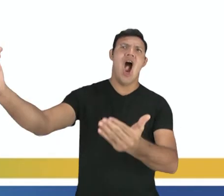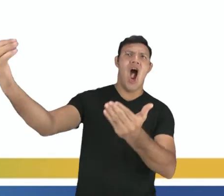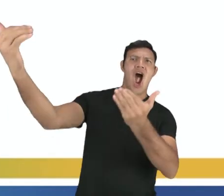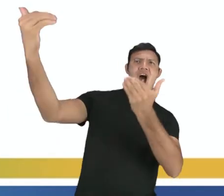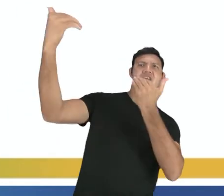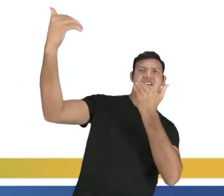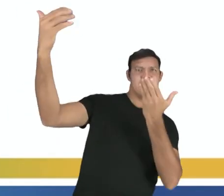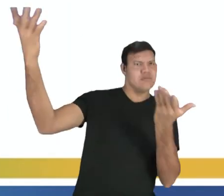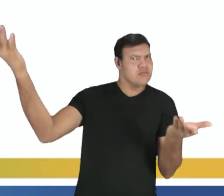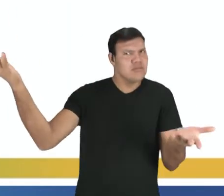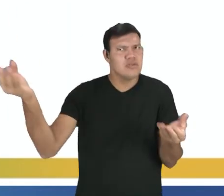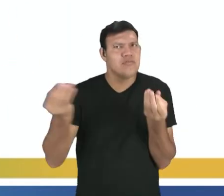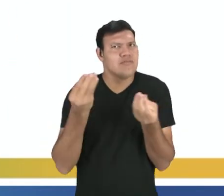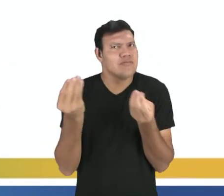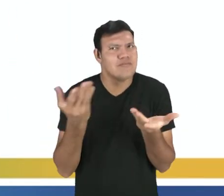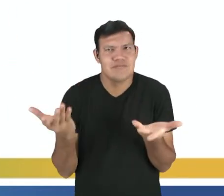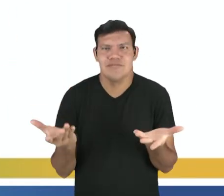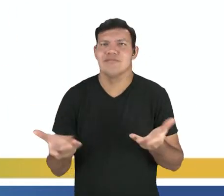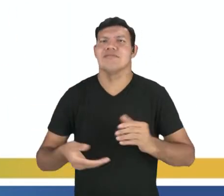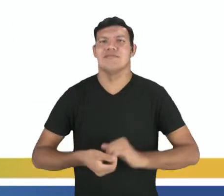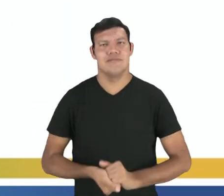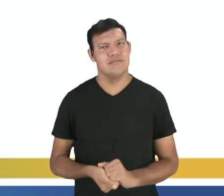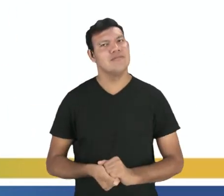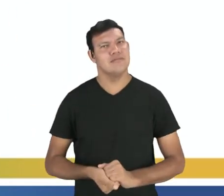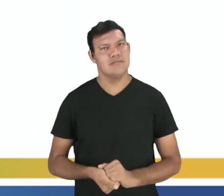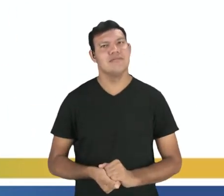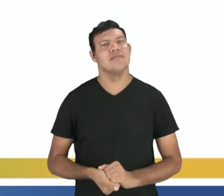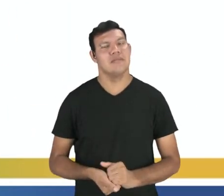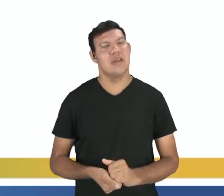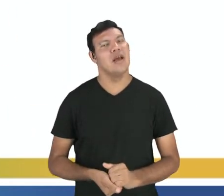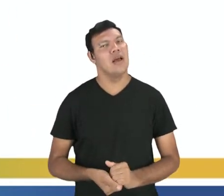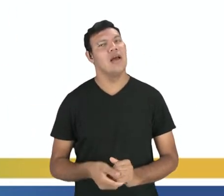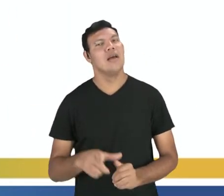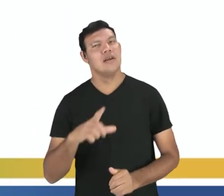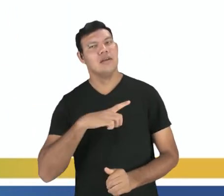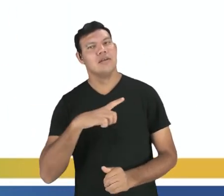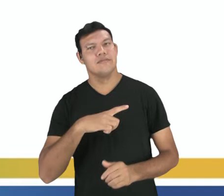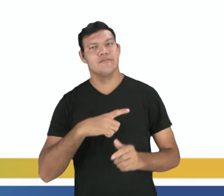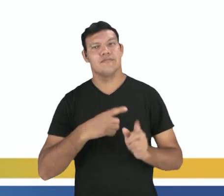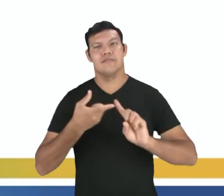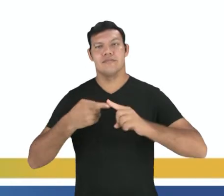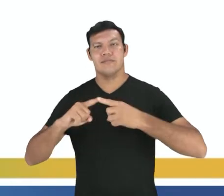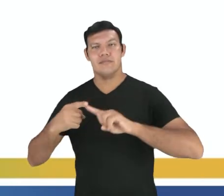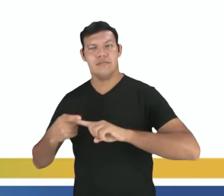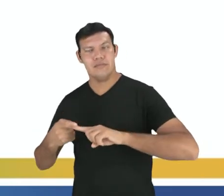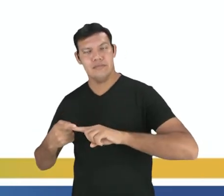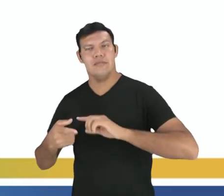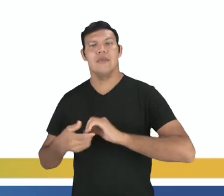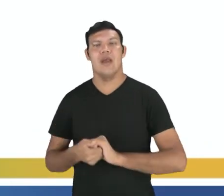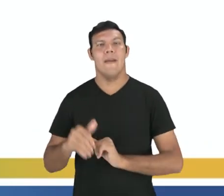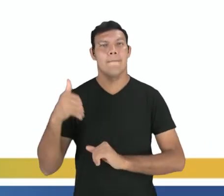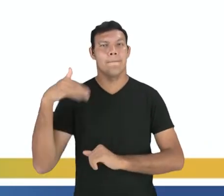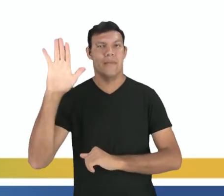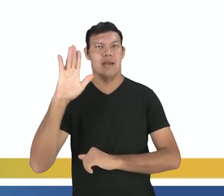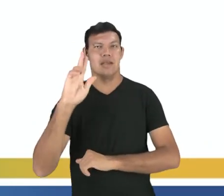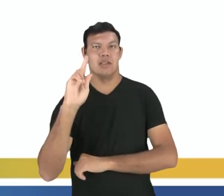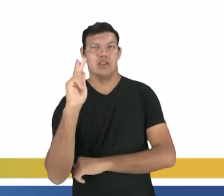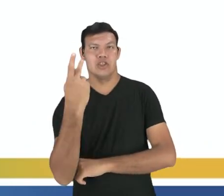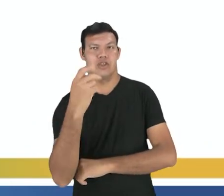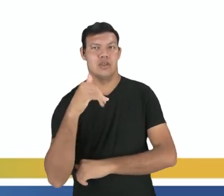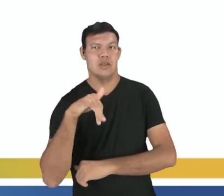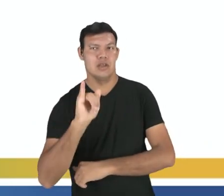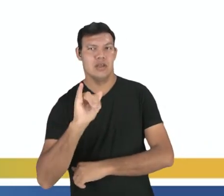fazemos. E aí nós temos a presença da hipérbole, tá? Hipérbole